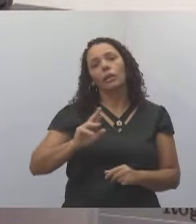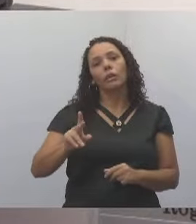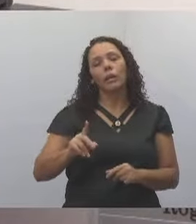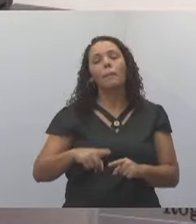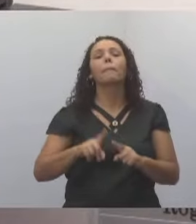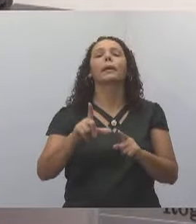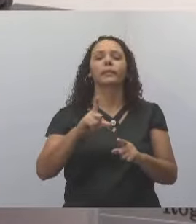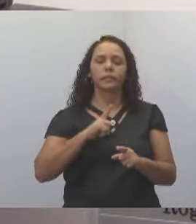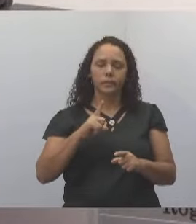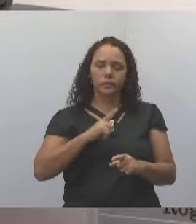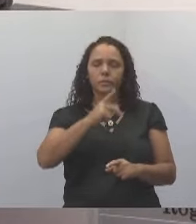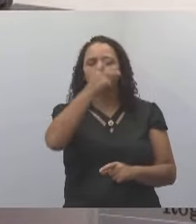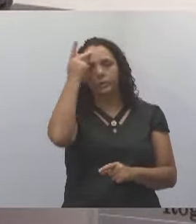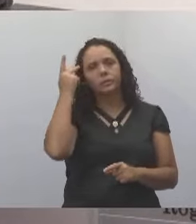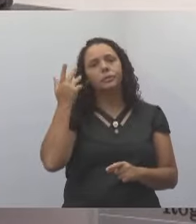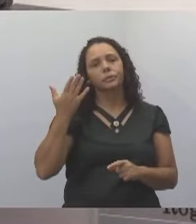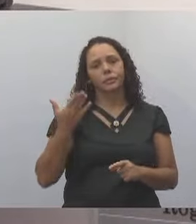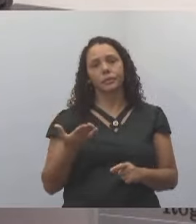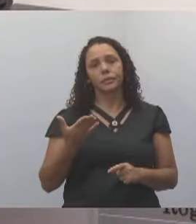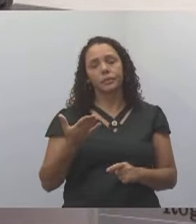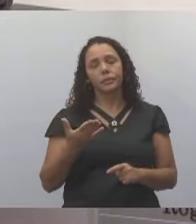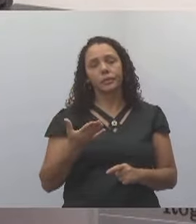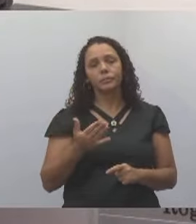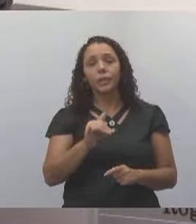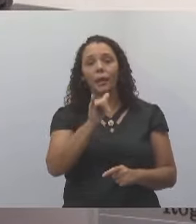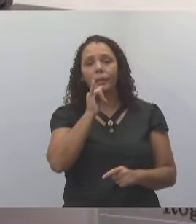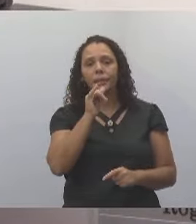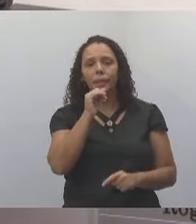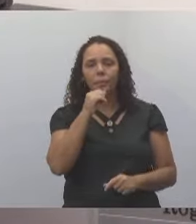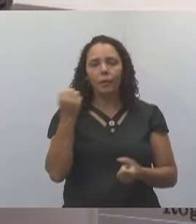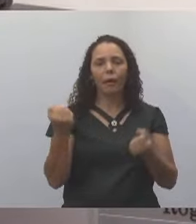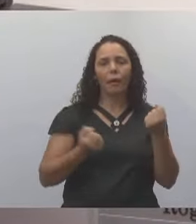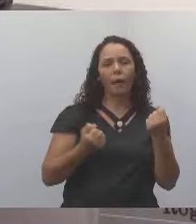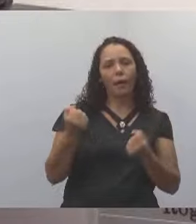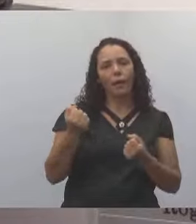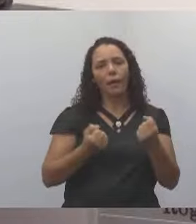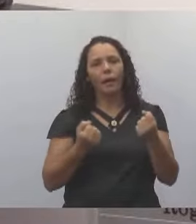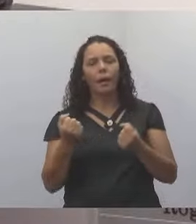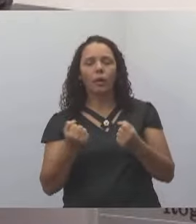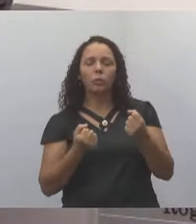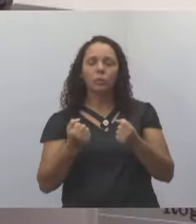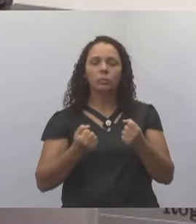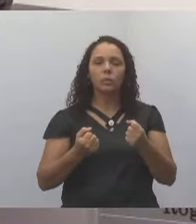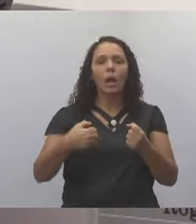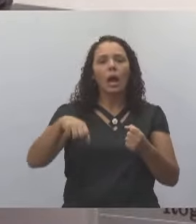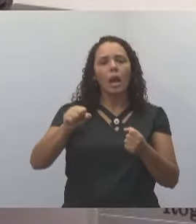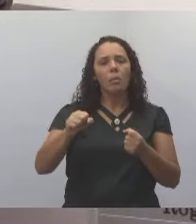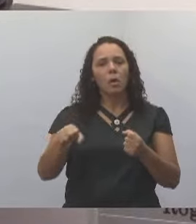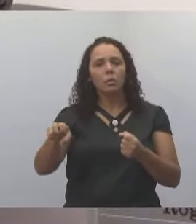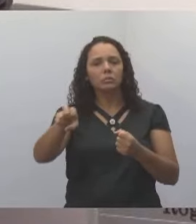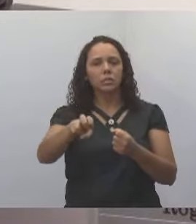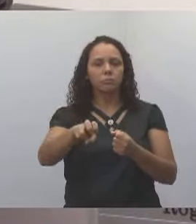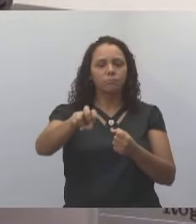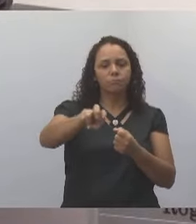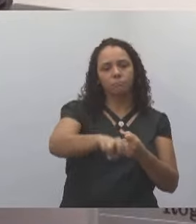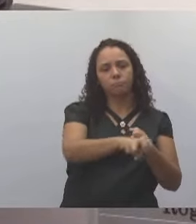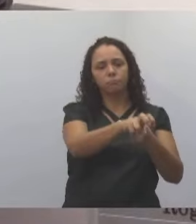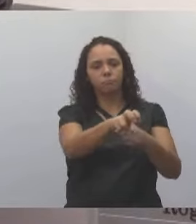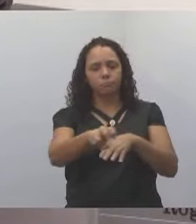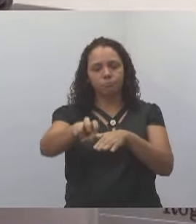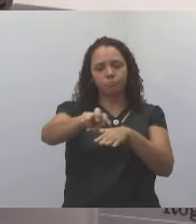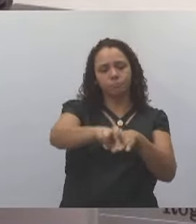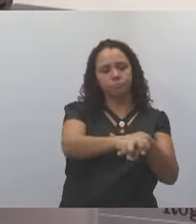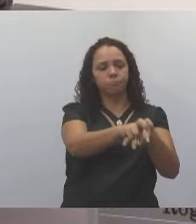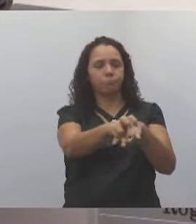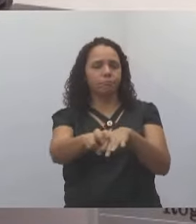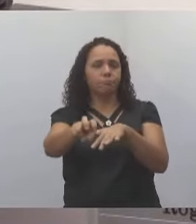que fazem. Tem aqueles que estão na frente do carro e quer fazer uma graça, fica ali zigue-zague na frente do carro, para